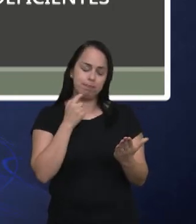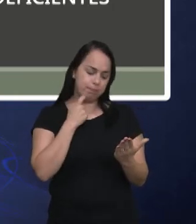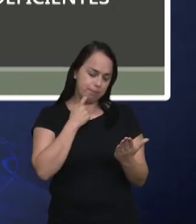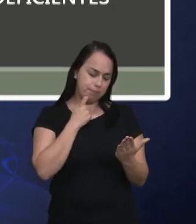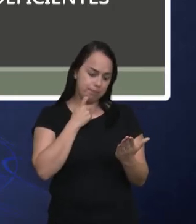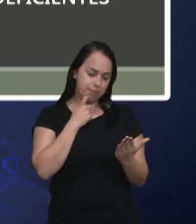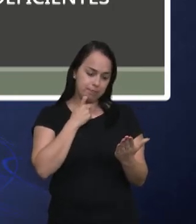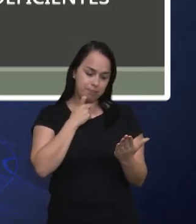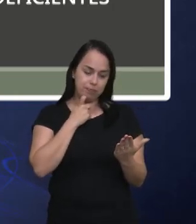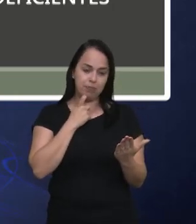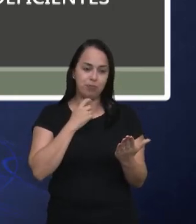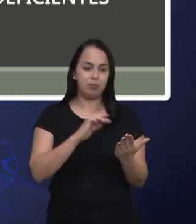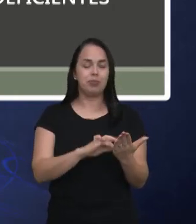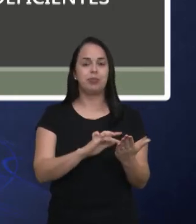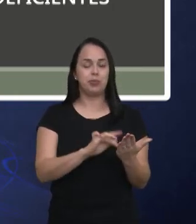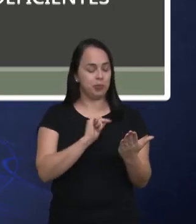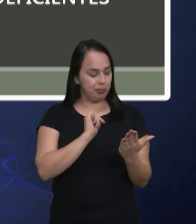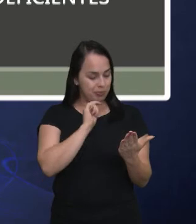aqui. Aqui.